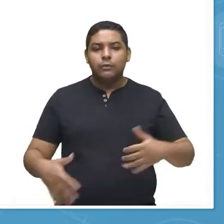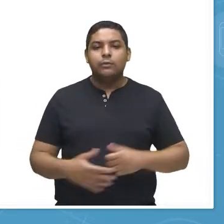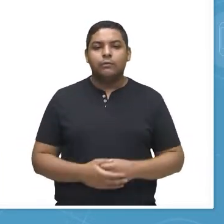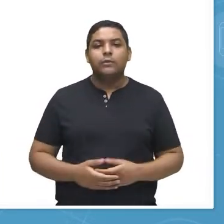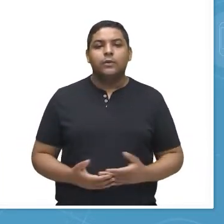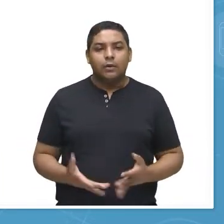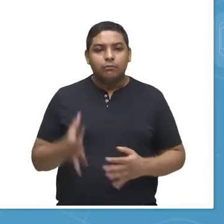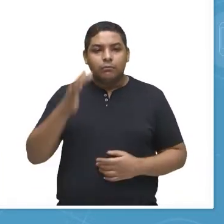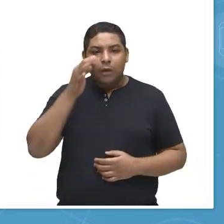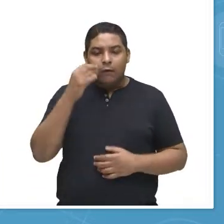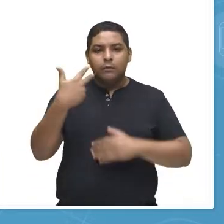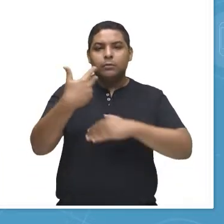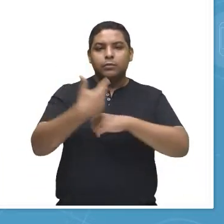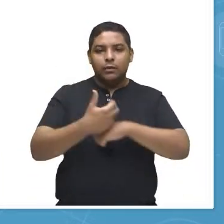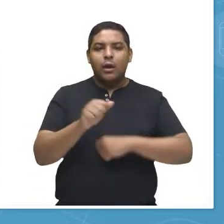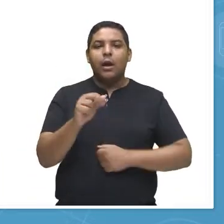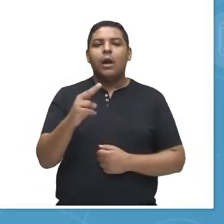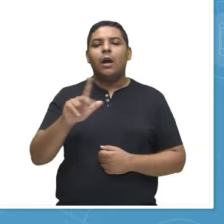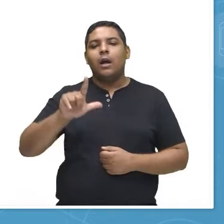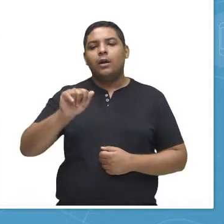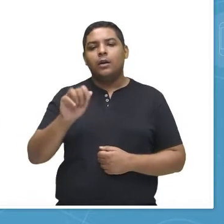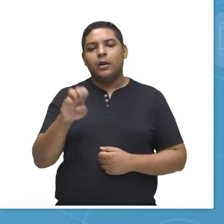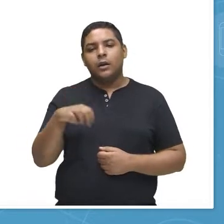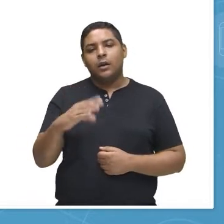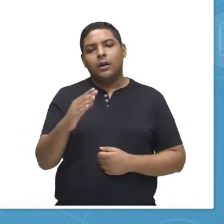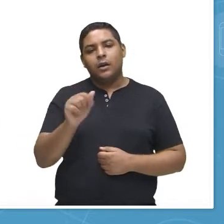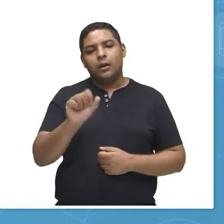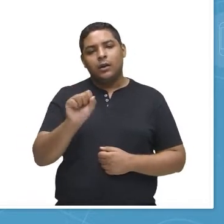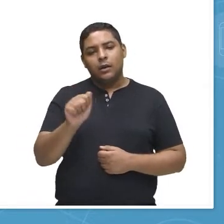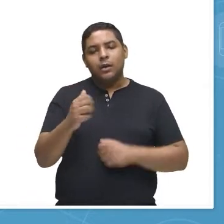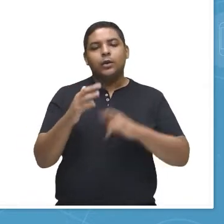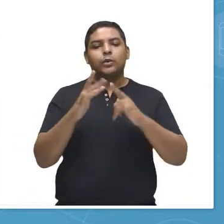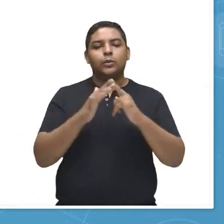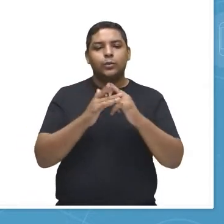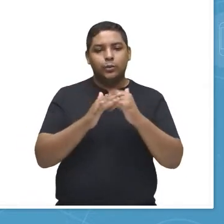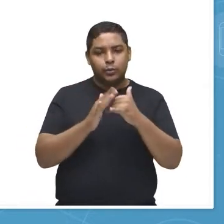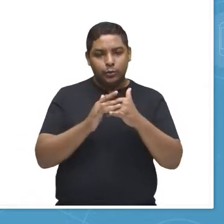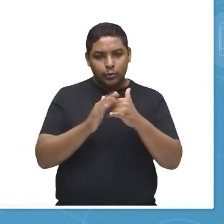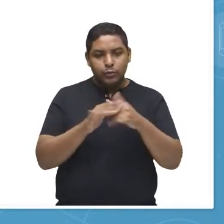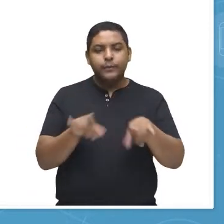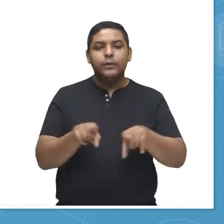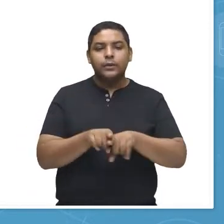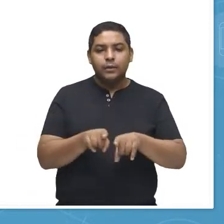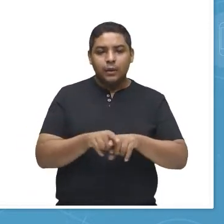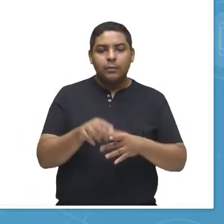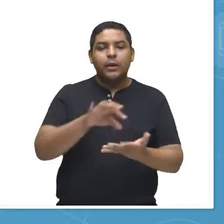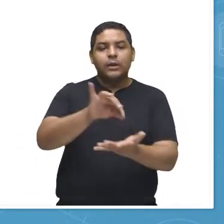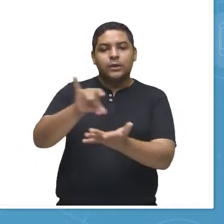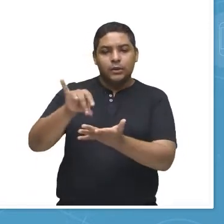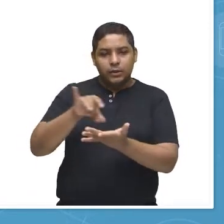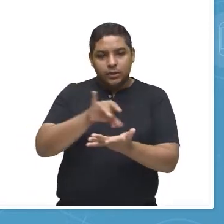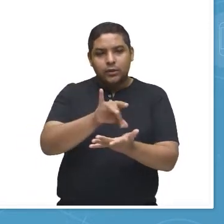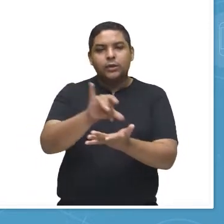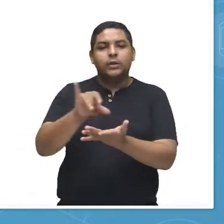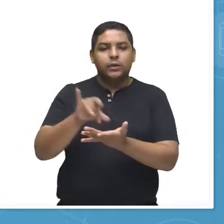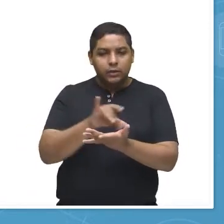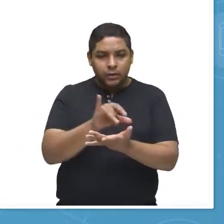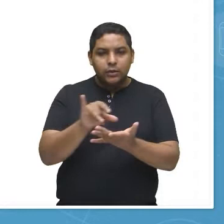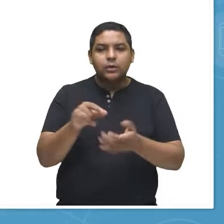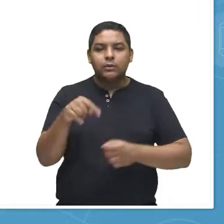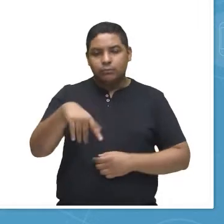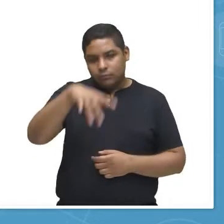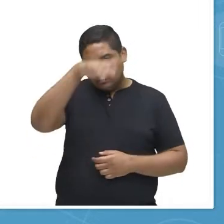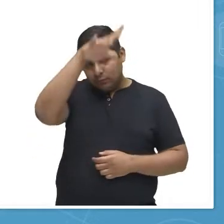vivo pelo nosso aplicativo do Aula em Casa, pelo YouTube, pelas redes sociais aí do Centro de Mídia do Estado do Amazonas. De que lugar você